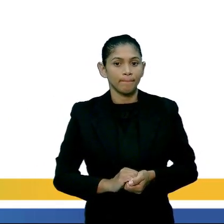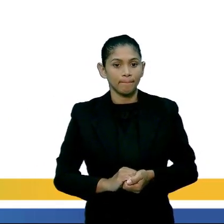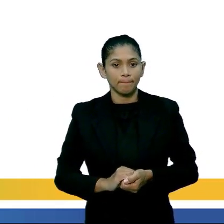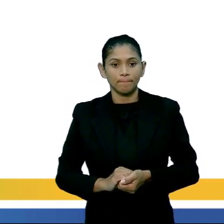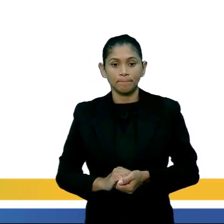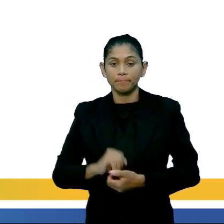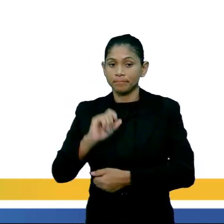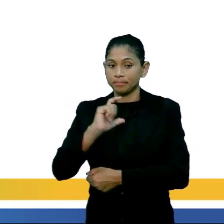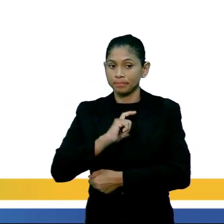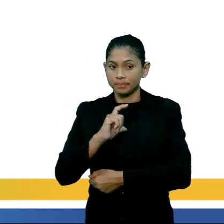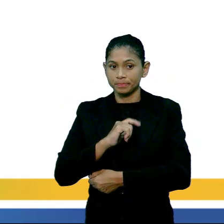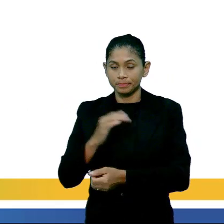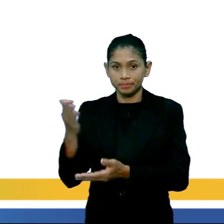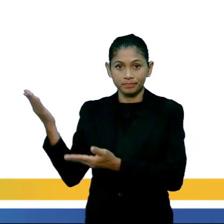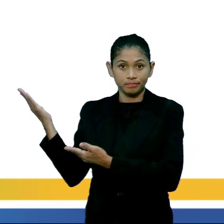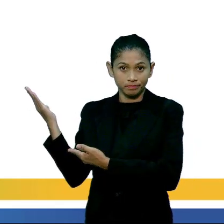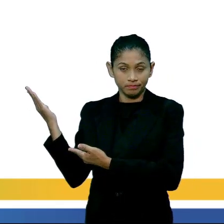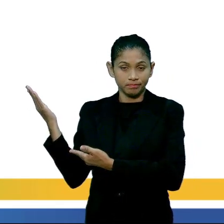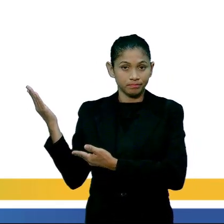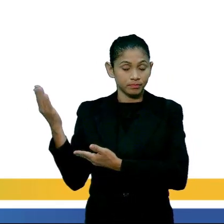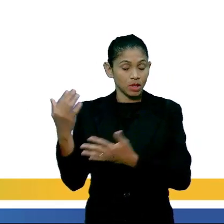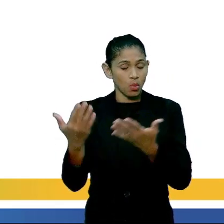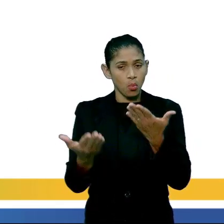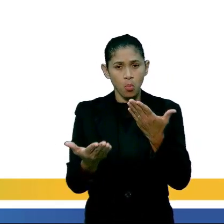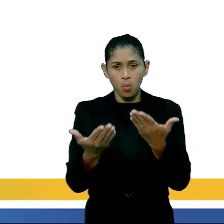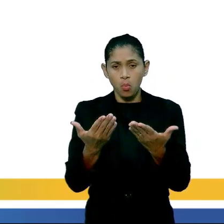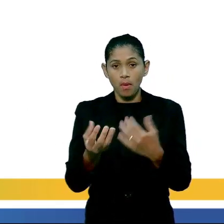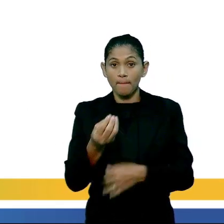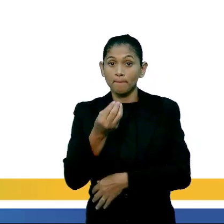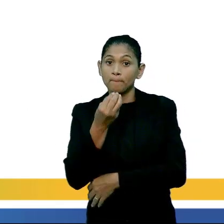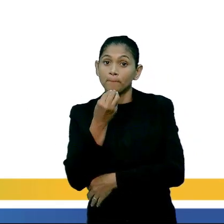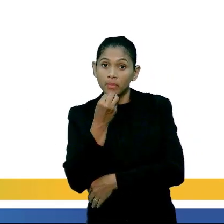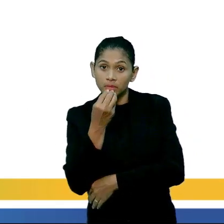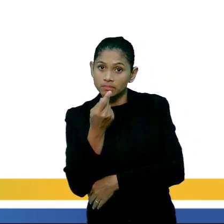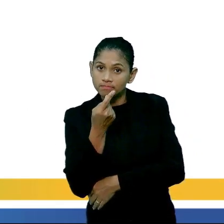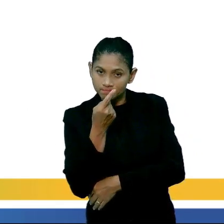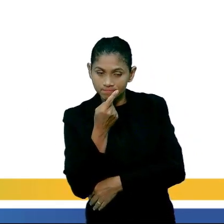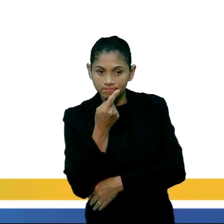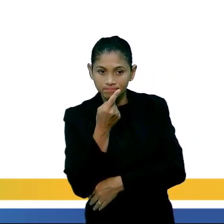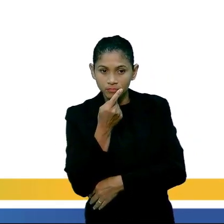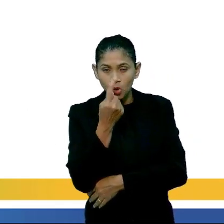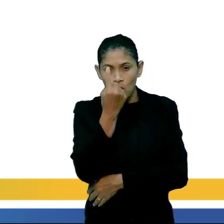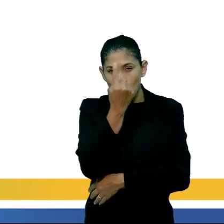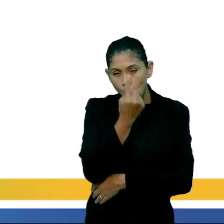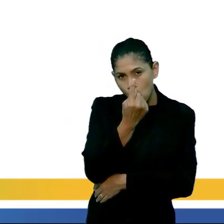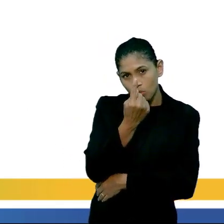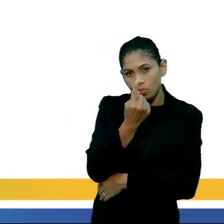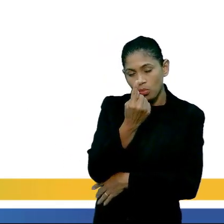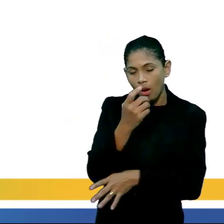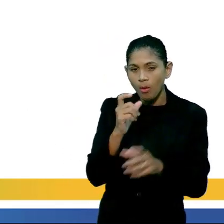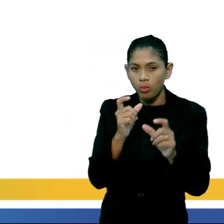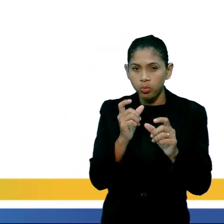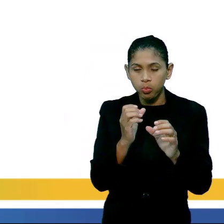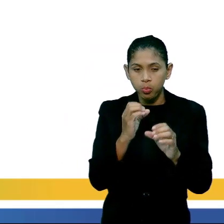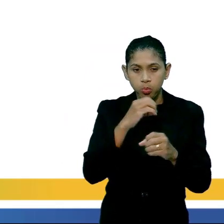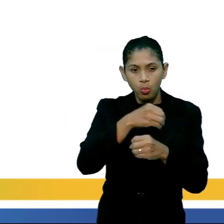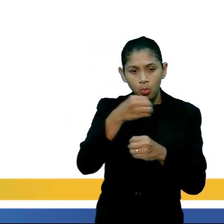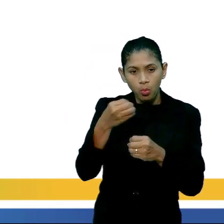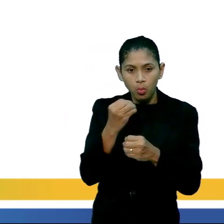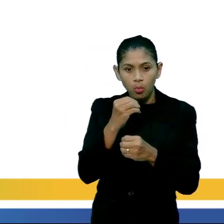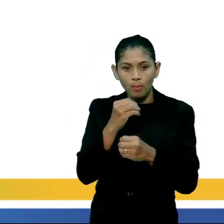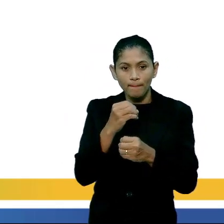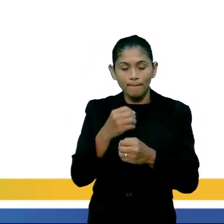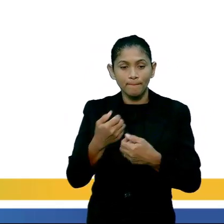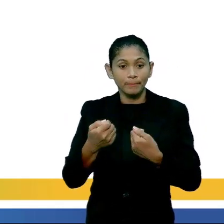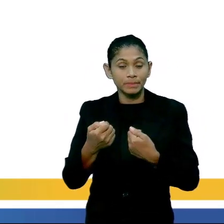aí, então, uma proporção. Uma bolinha é igual a 6 centímetros cúbicos, como diz a própria